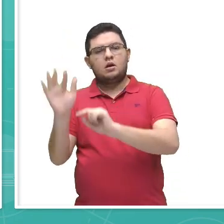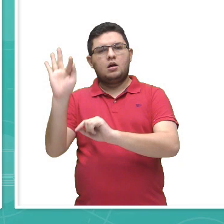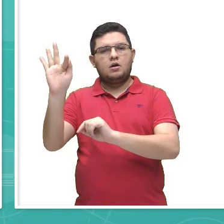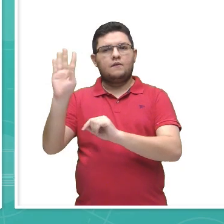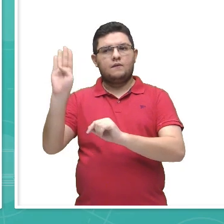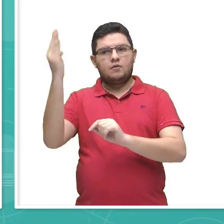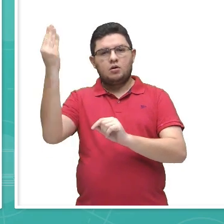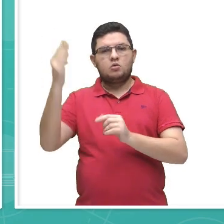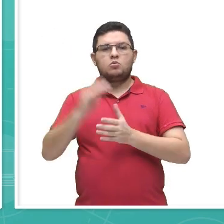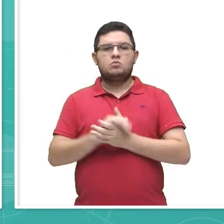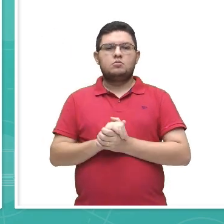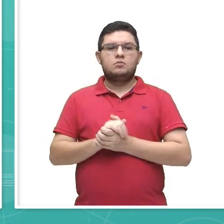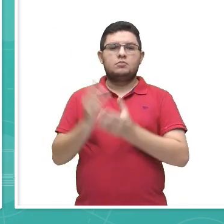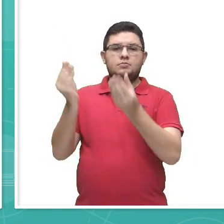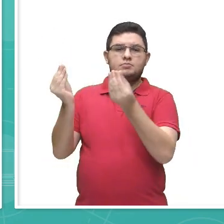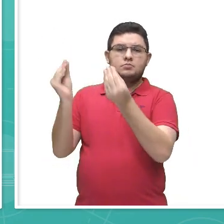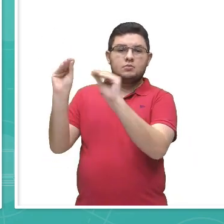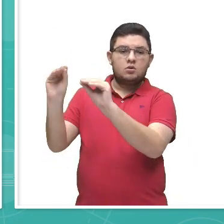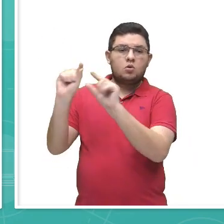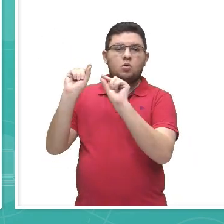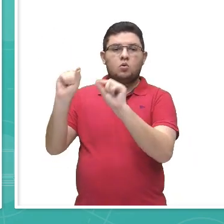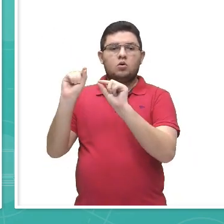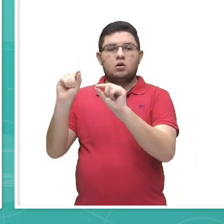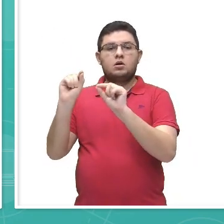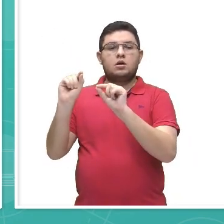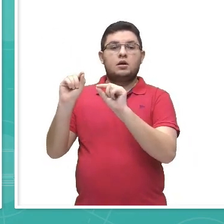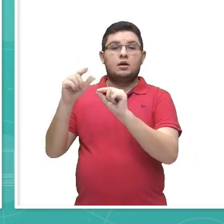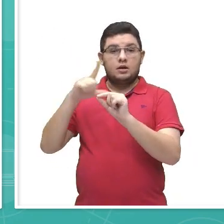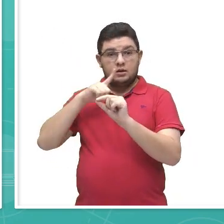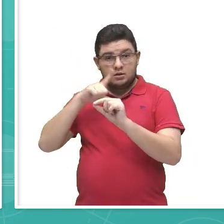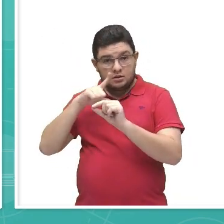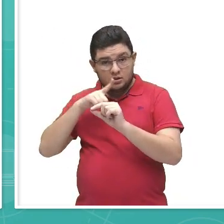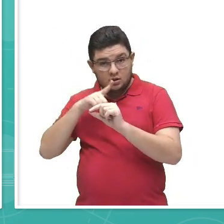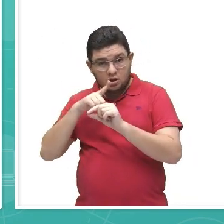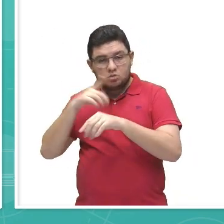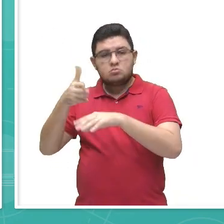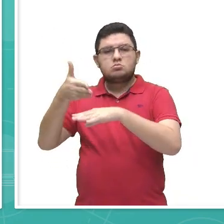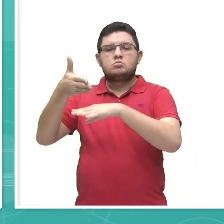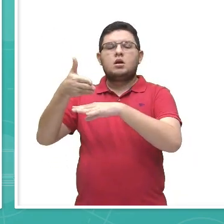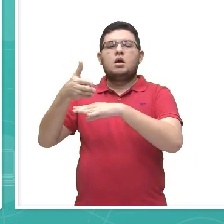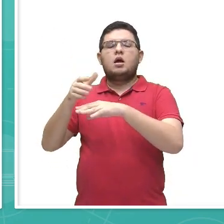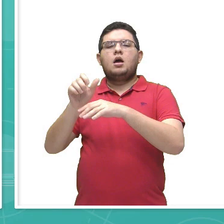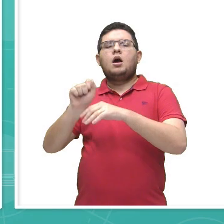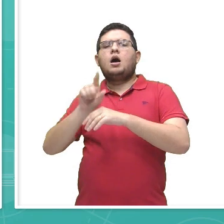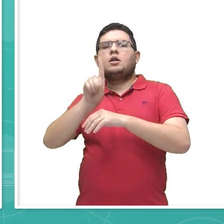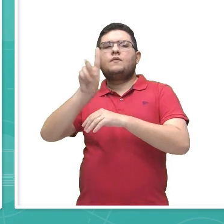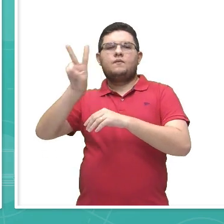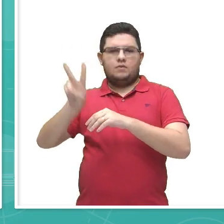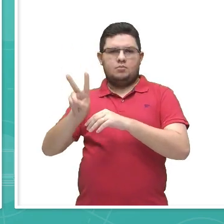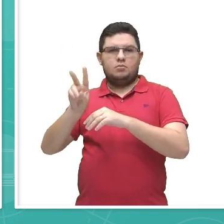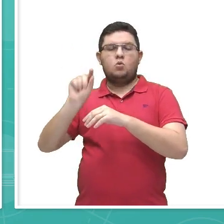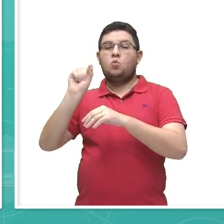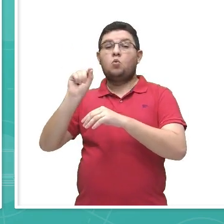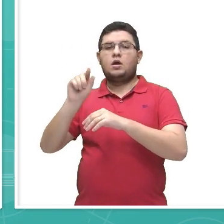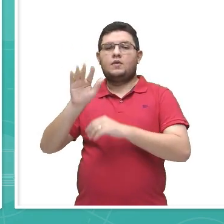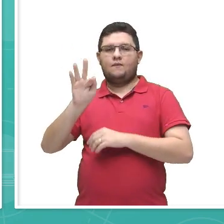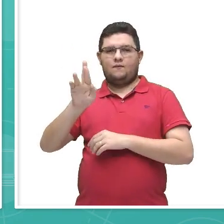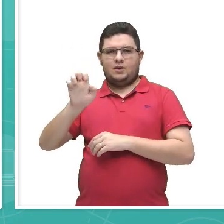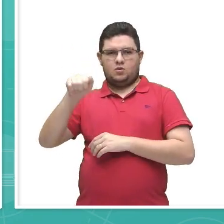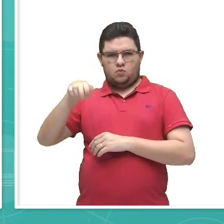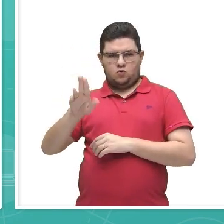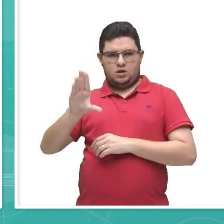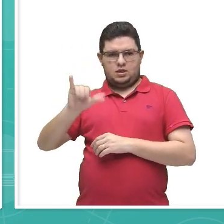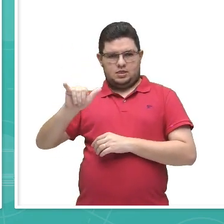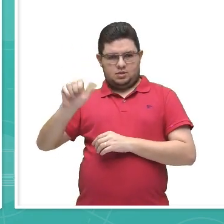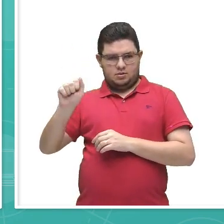aparece, advérbio de frequência, ok, people? Então, vocês vão analisar aqui as frases, vão marcar true